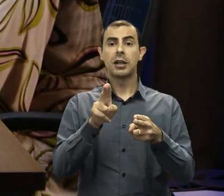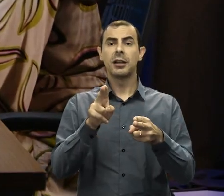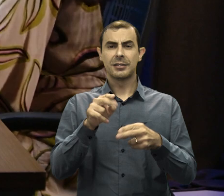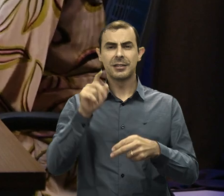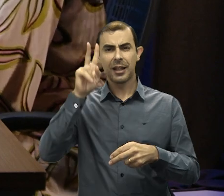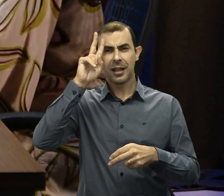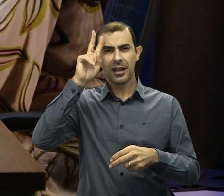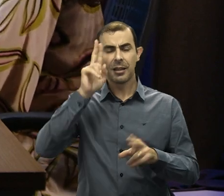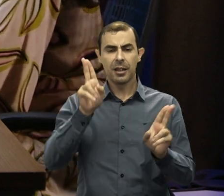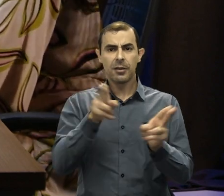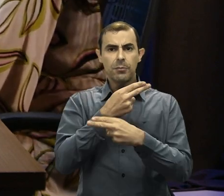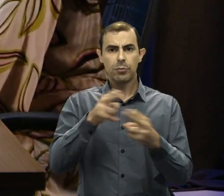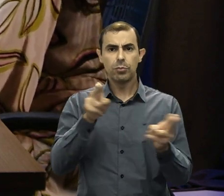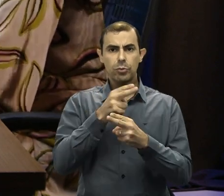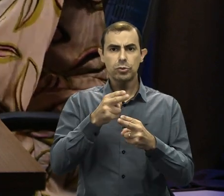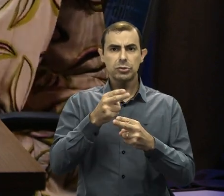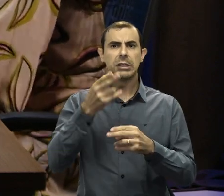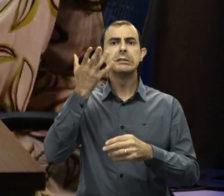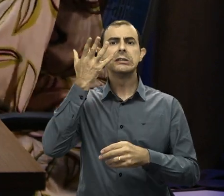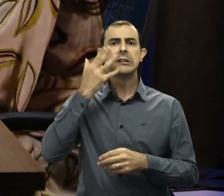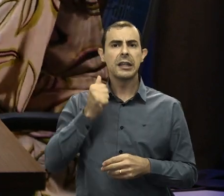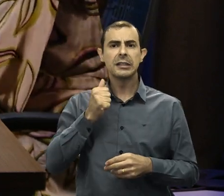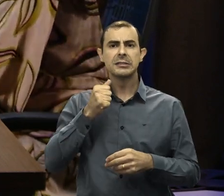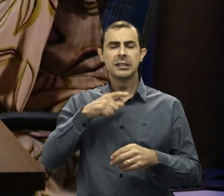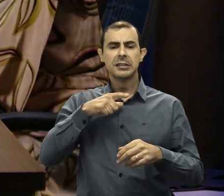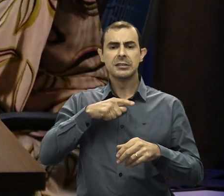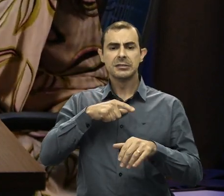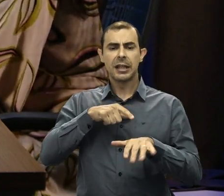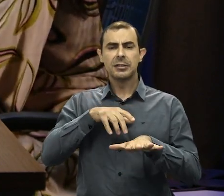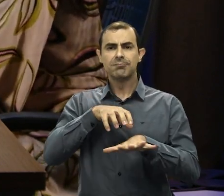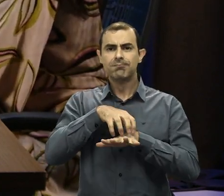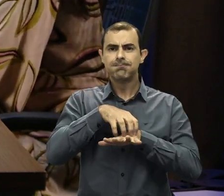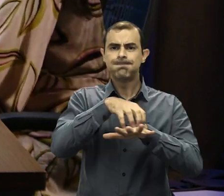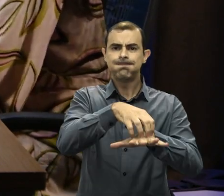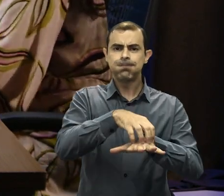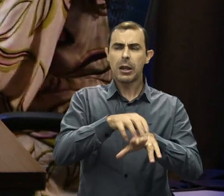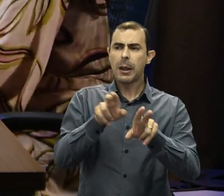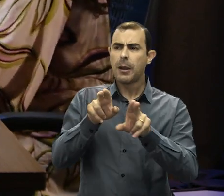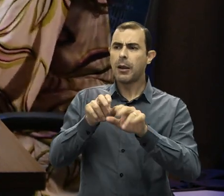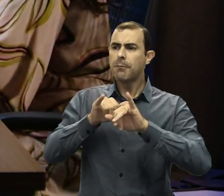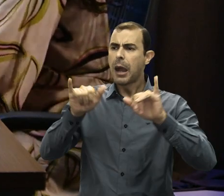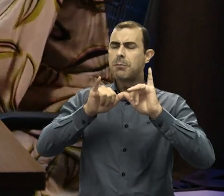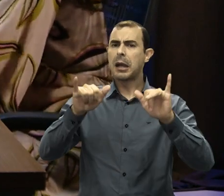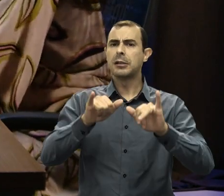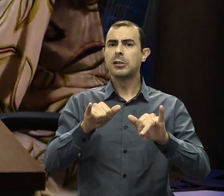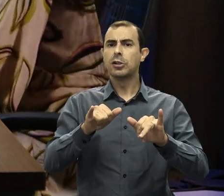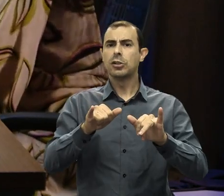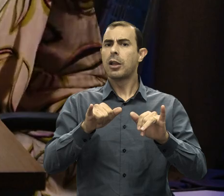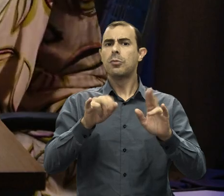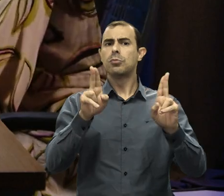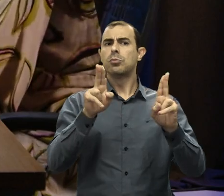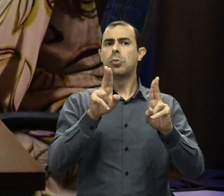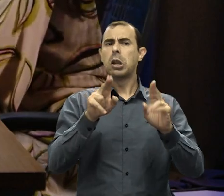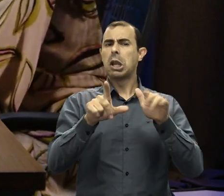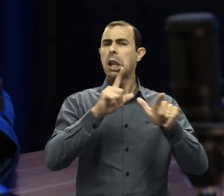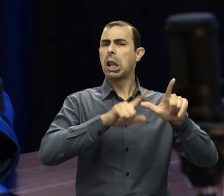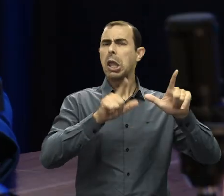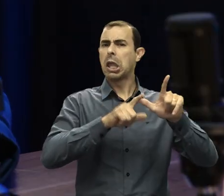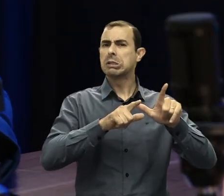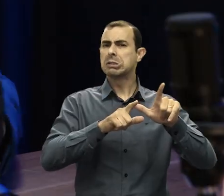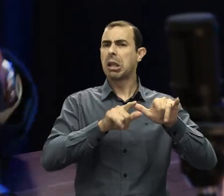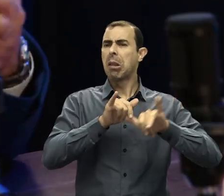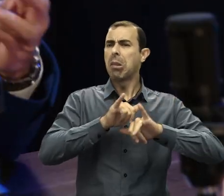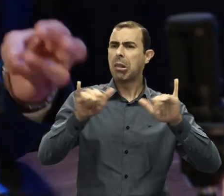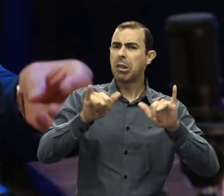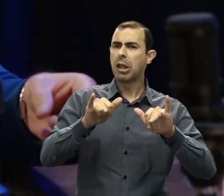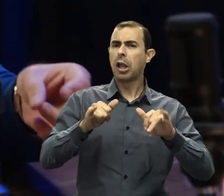né, que tocam aí para crianças, né, nas carretas de som aí nos bairros, né? Sem controle. Sem controle, né? Então, são letras ali que